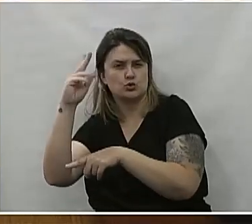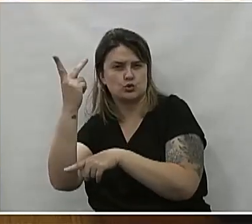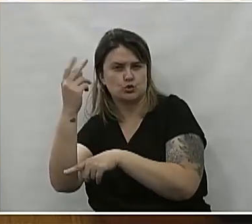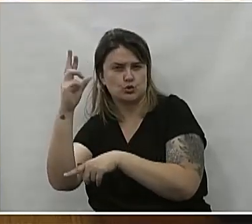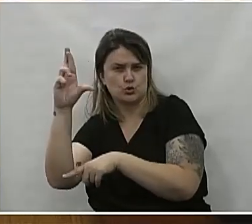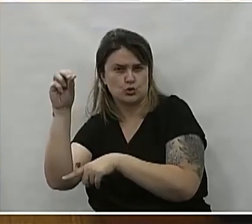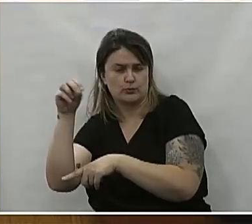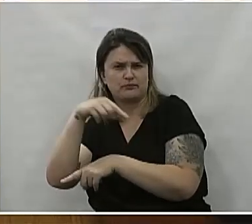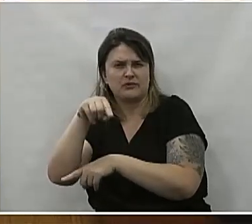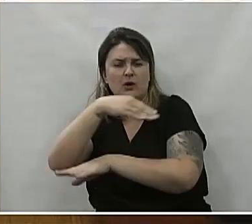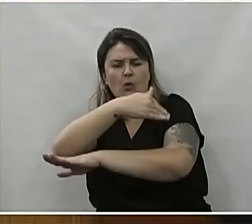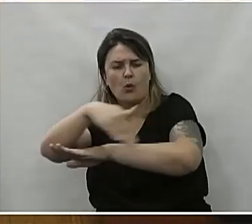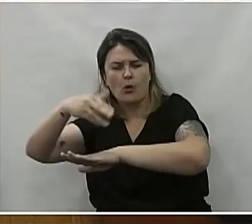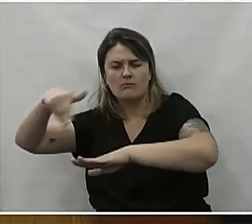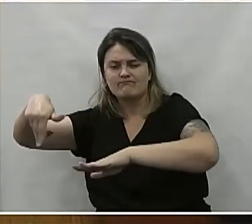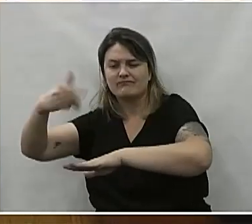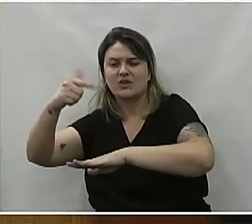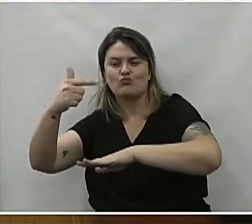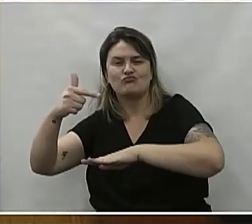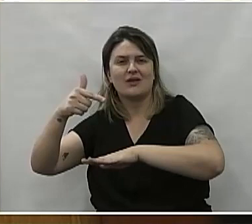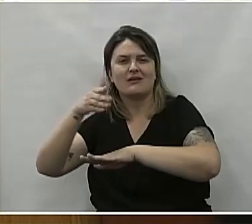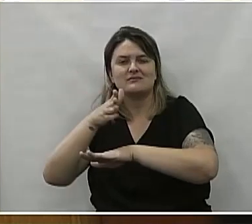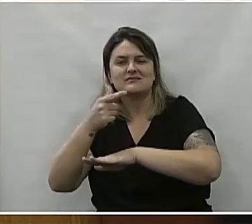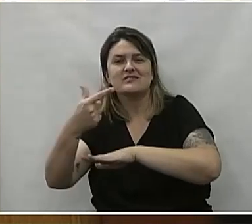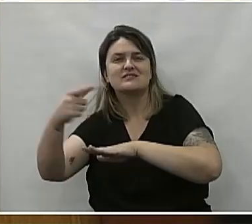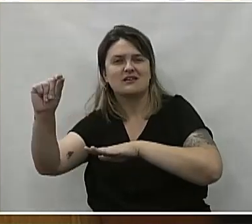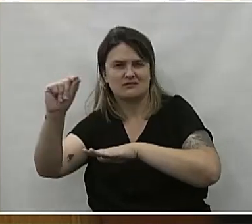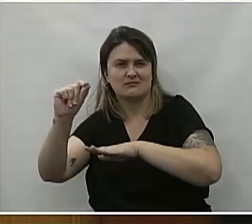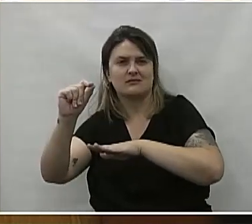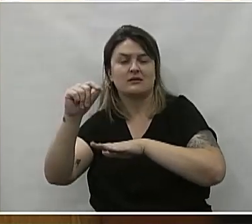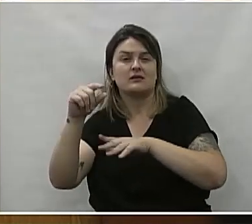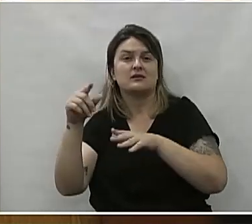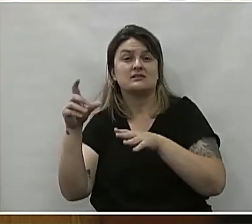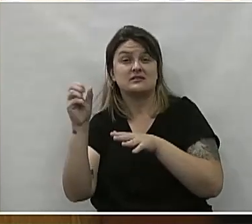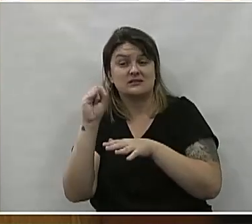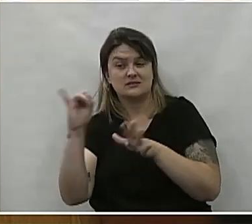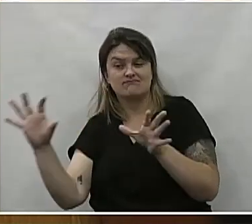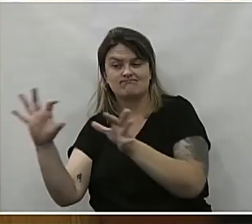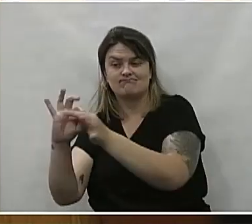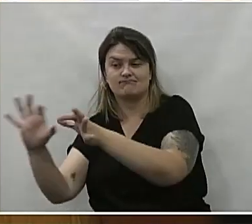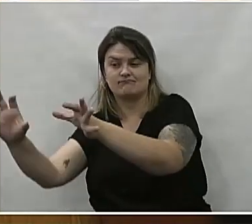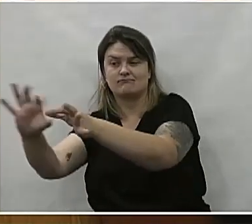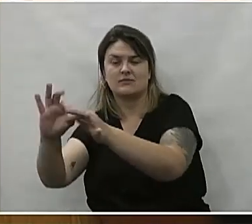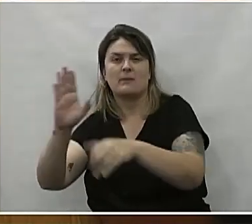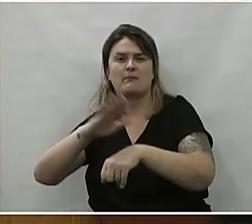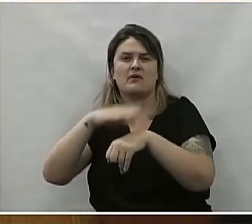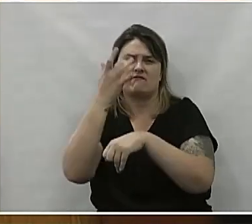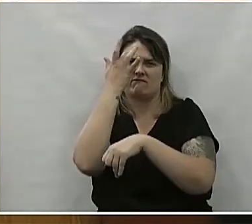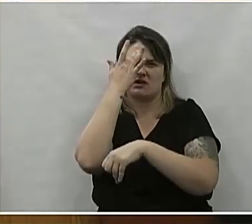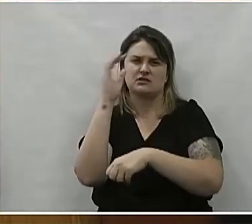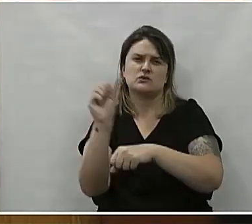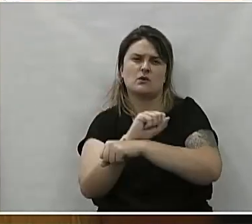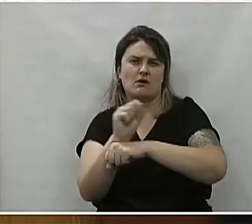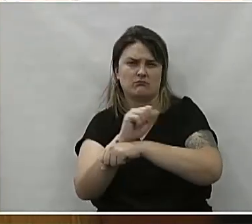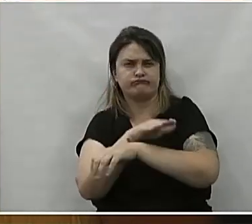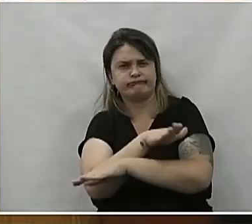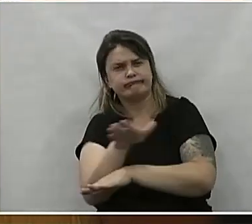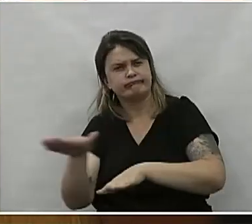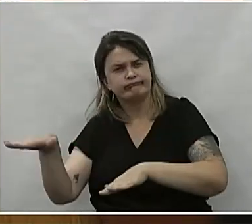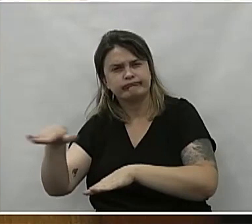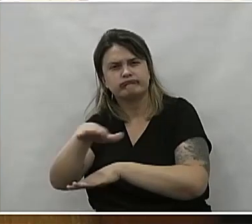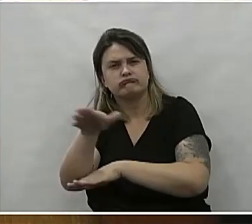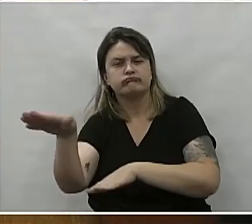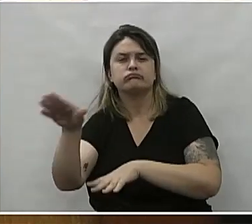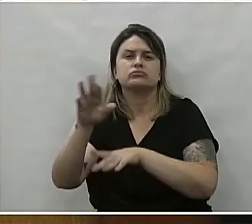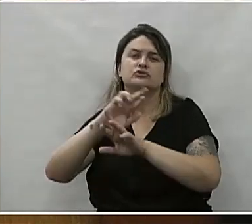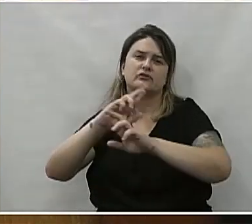Essas ruas são todas sem saída E a interligação entre elas facilitaria significativamente o tráfego de veículos Proporcionando uma rota